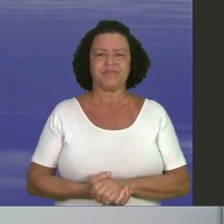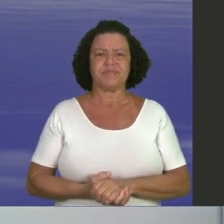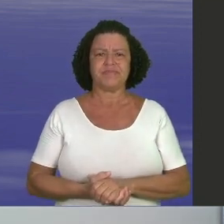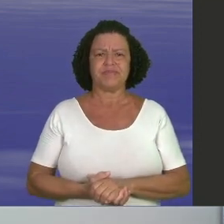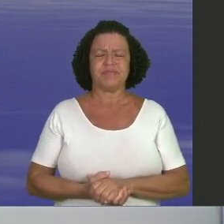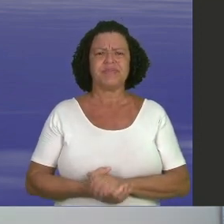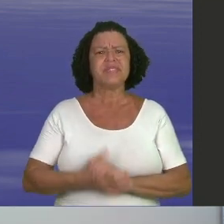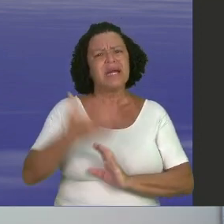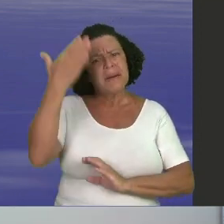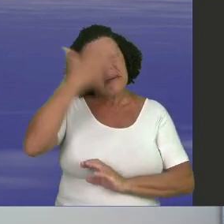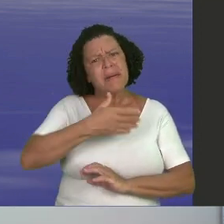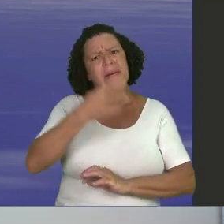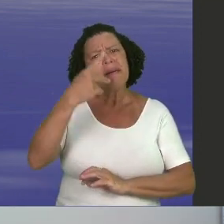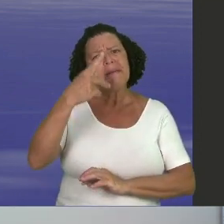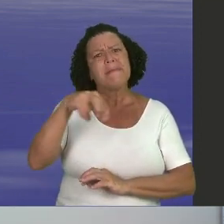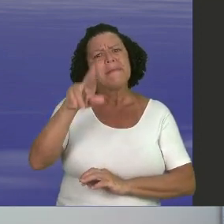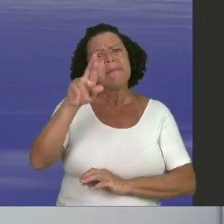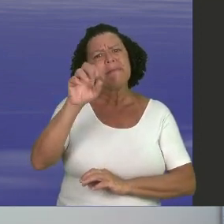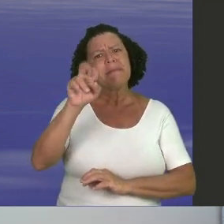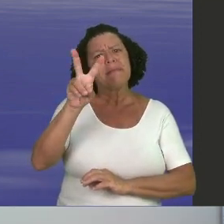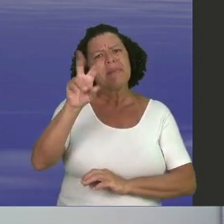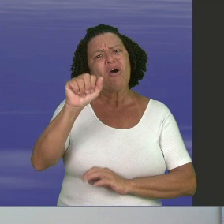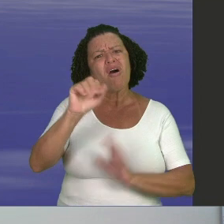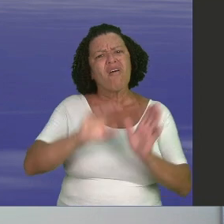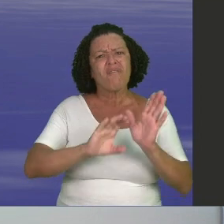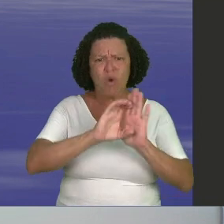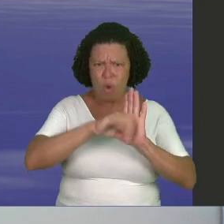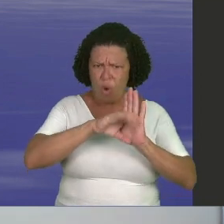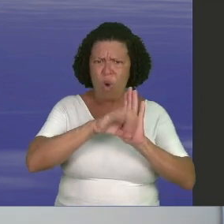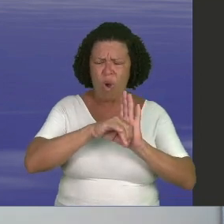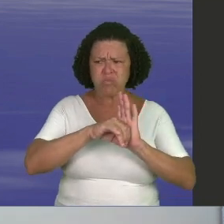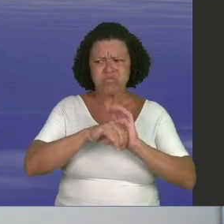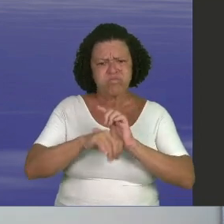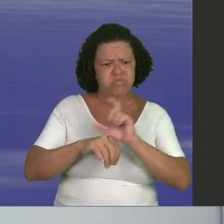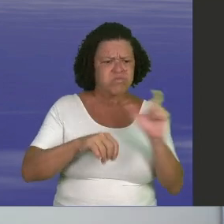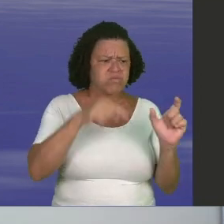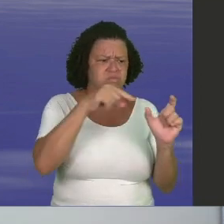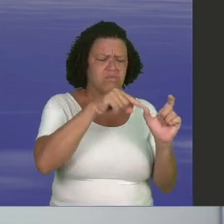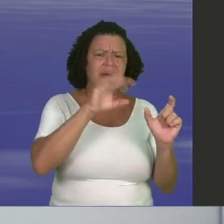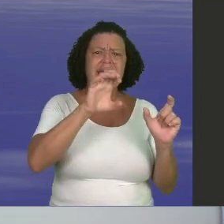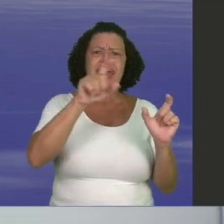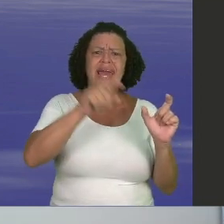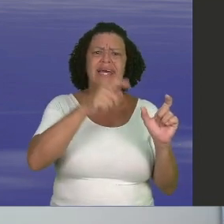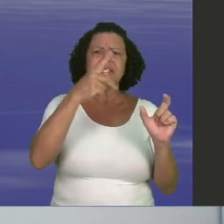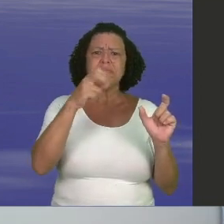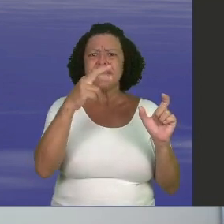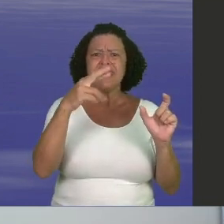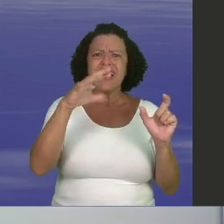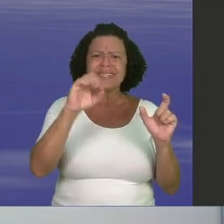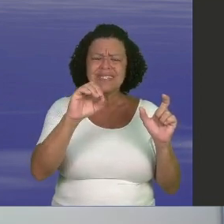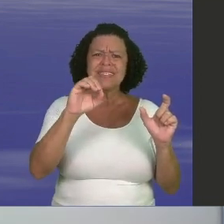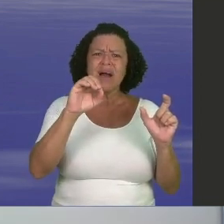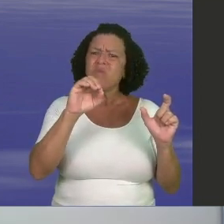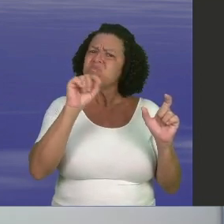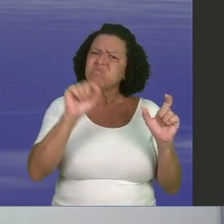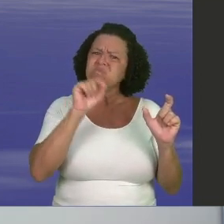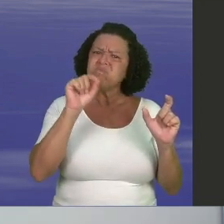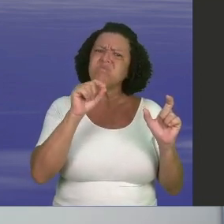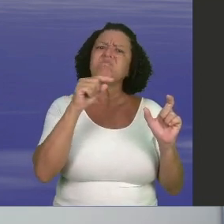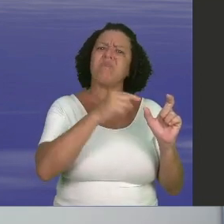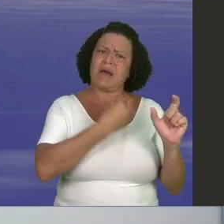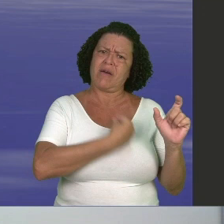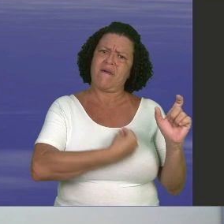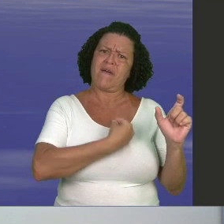Provas, a gente vai entender esse conceito. Expiações, o que isso tem a ver com a nossa vida? E por